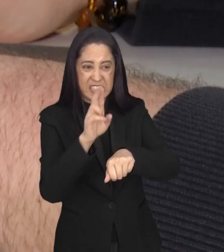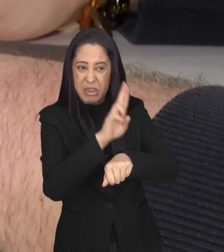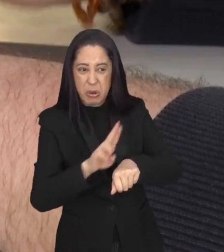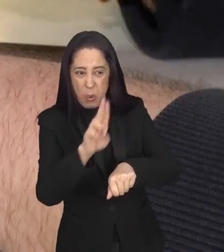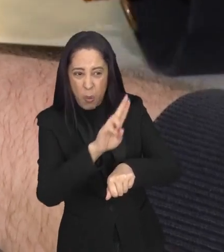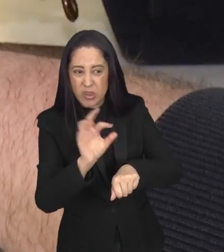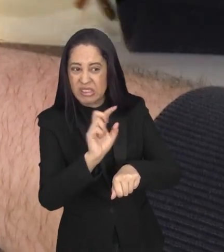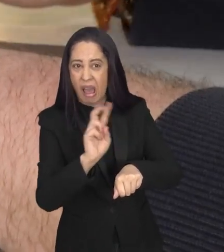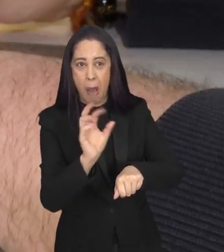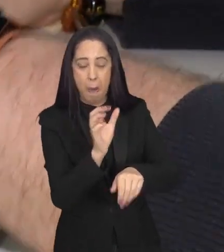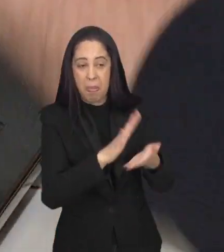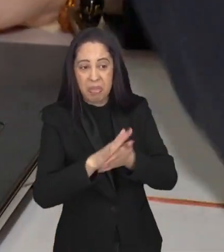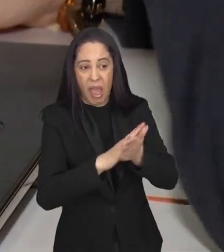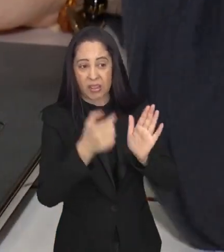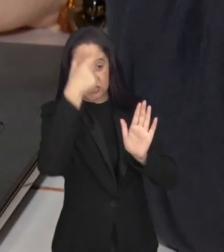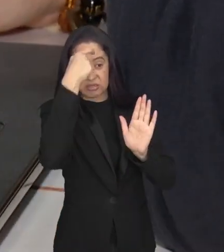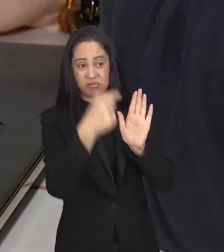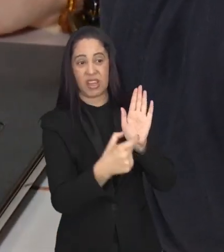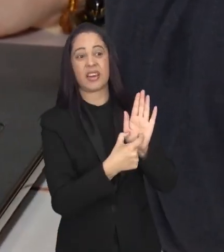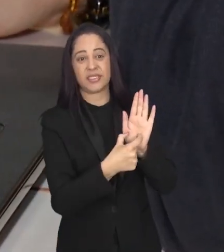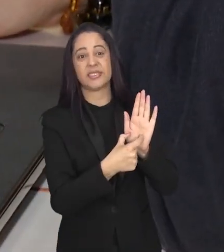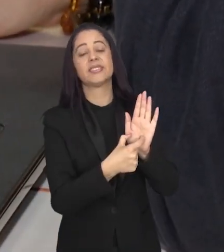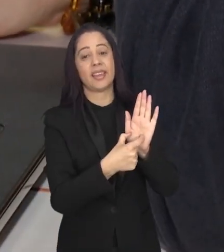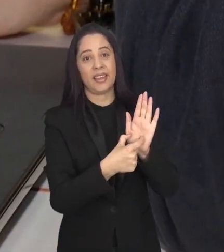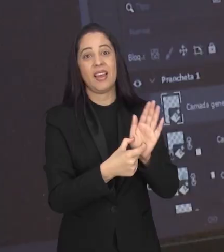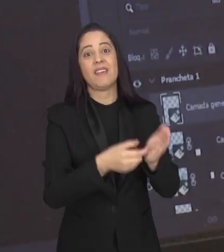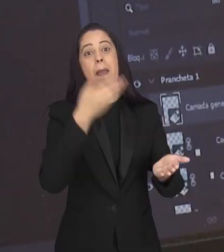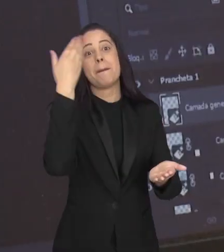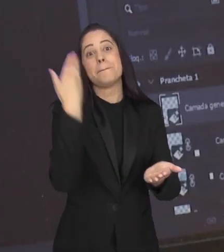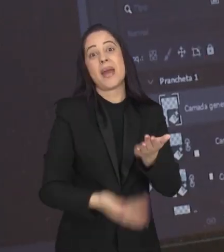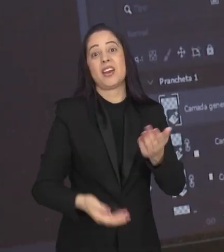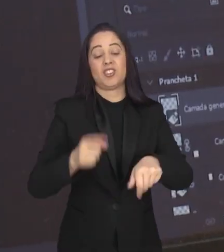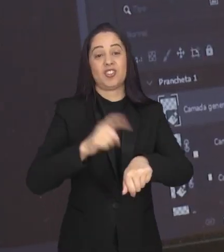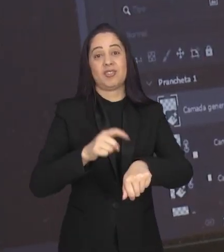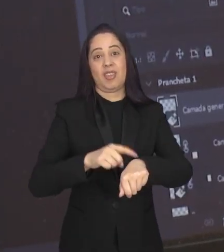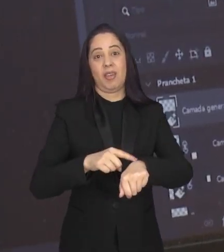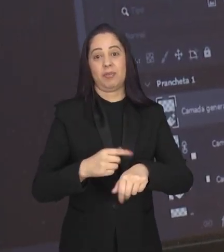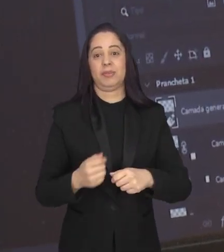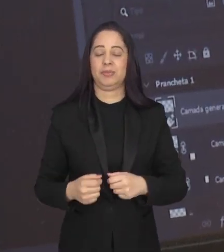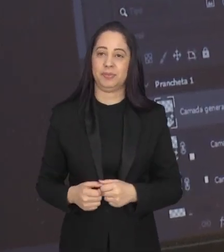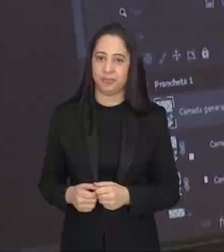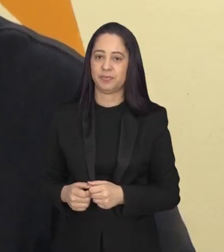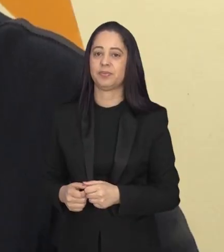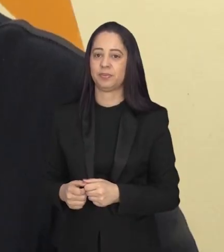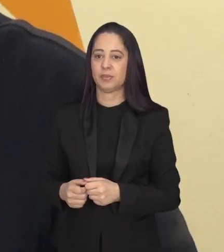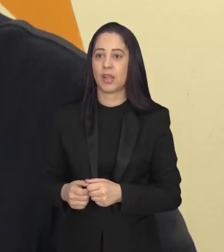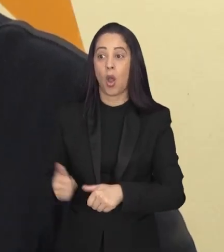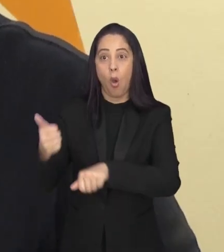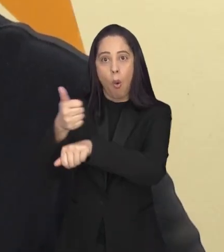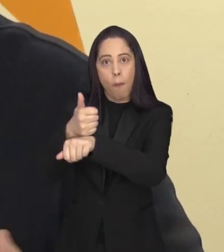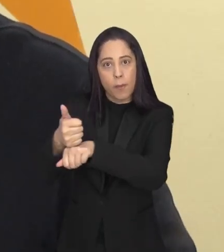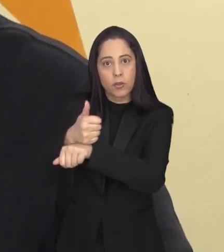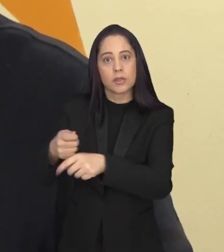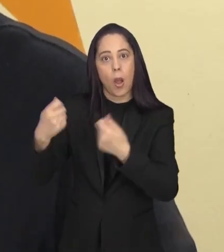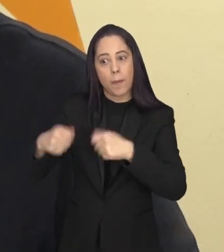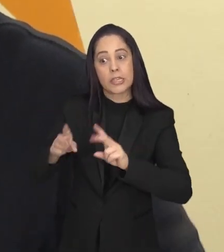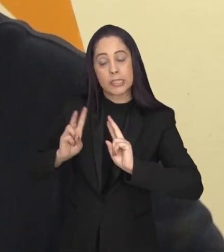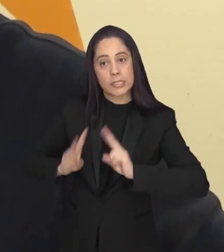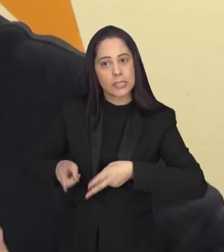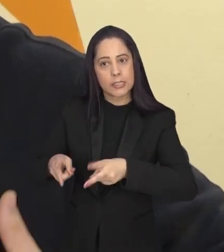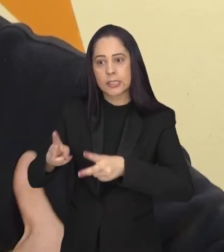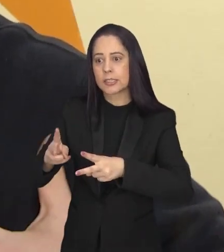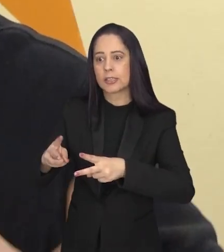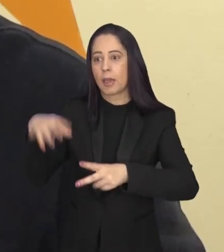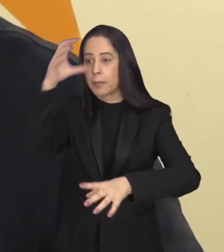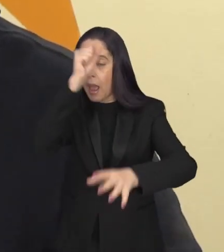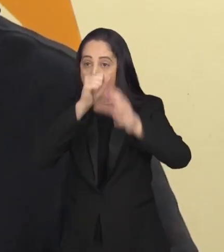utilizarem inteligências artificiais para acelerar processos percam espaço no mercado de trabalho. O profissional ele vai ter que se reinventar, vai ter